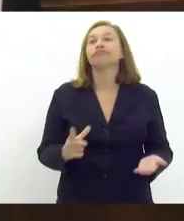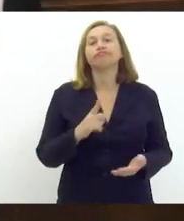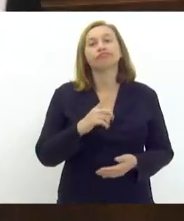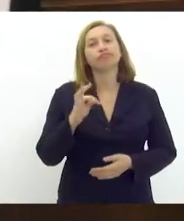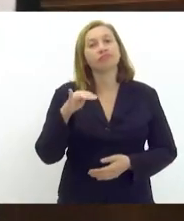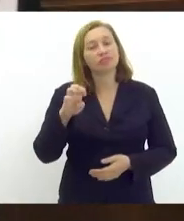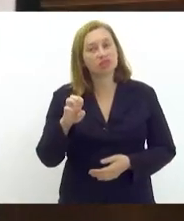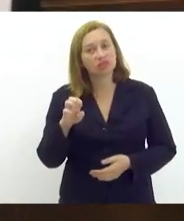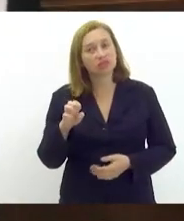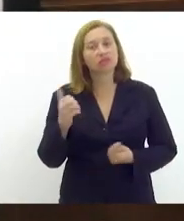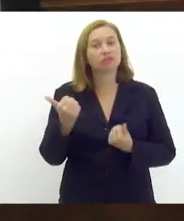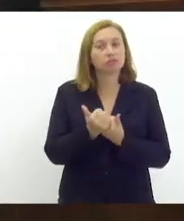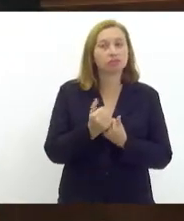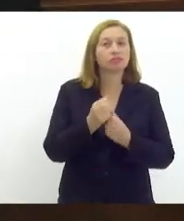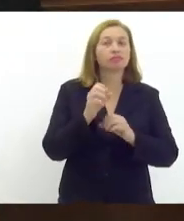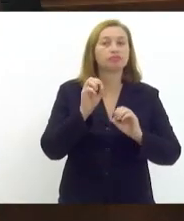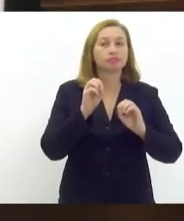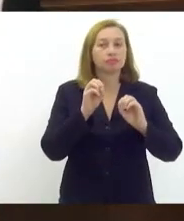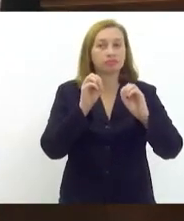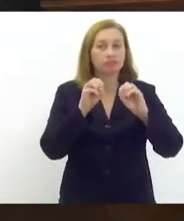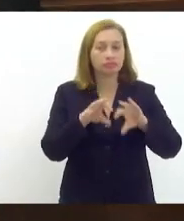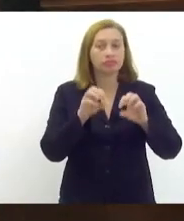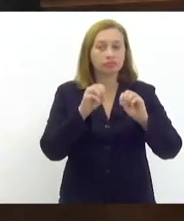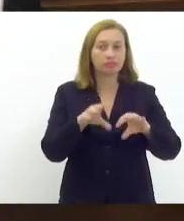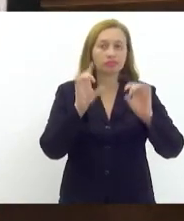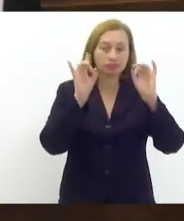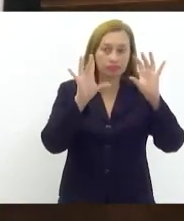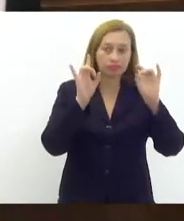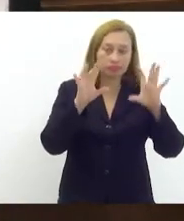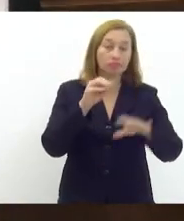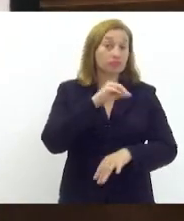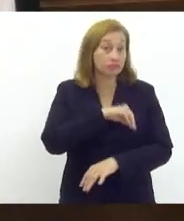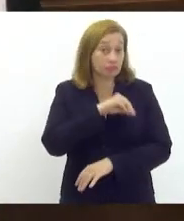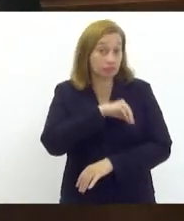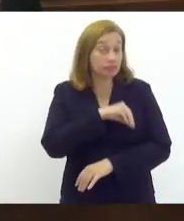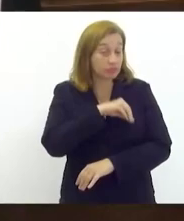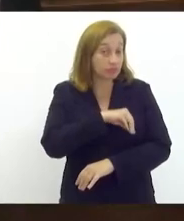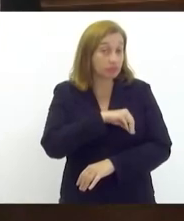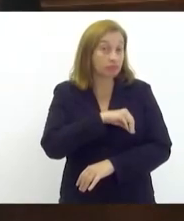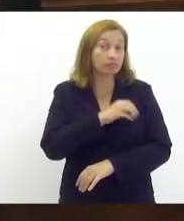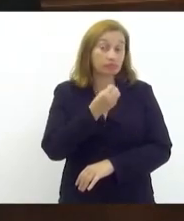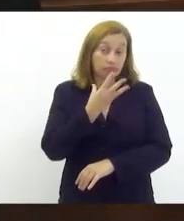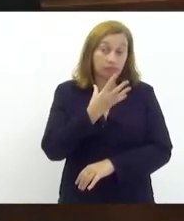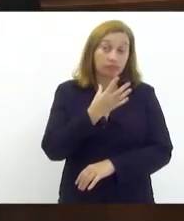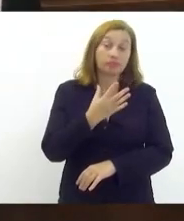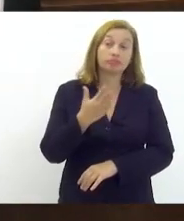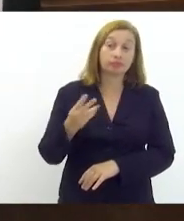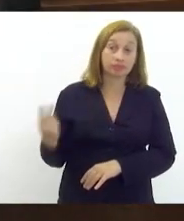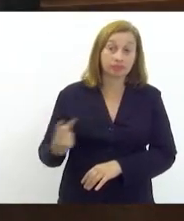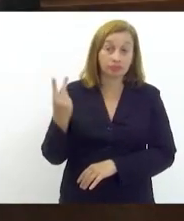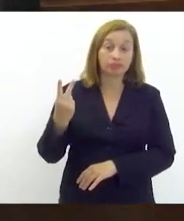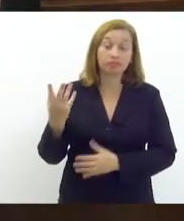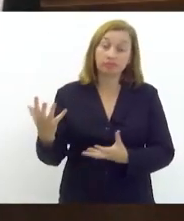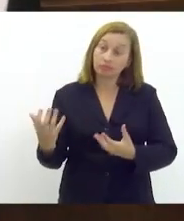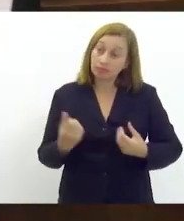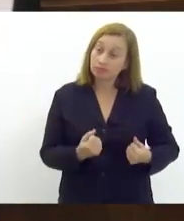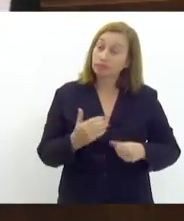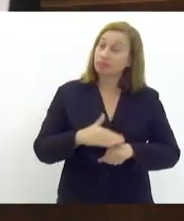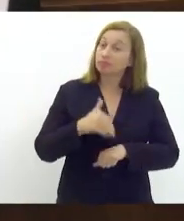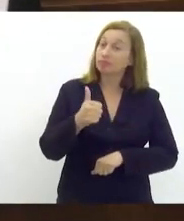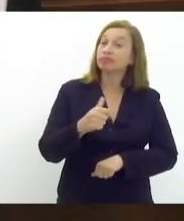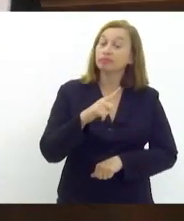agentes de apoio educação especial no piso sendo valorizados recebendo com dignidade e que a gente tenha